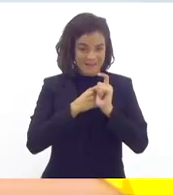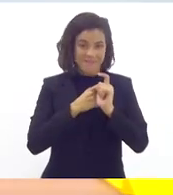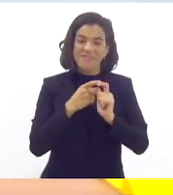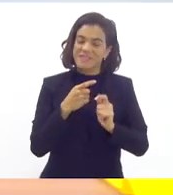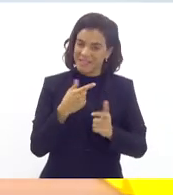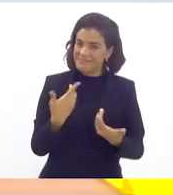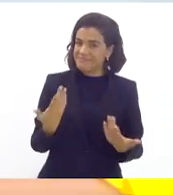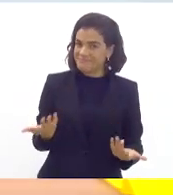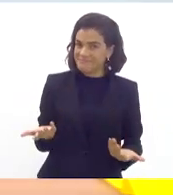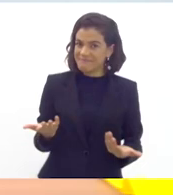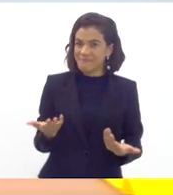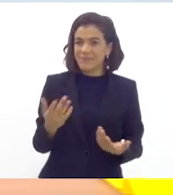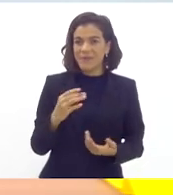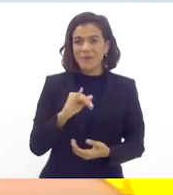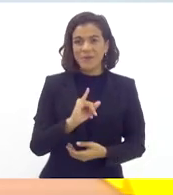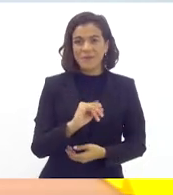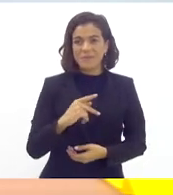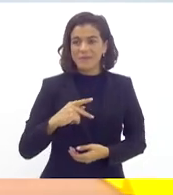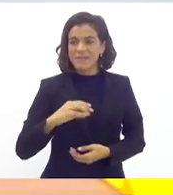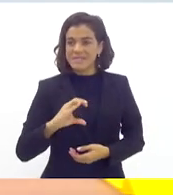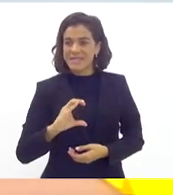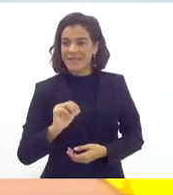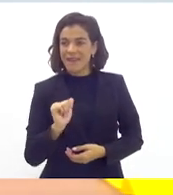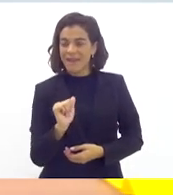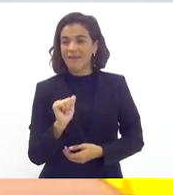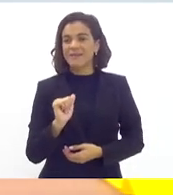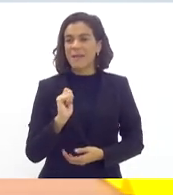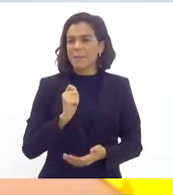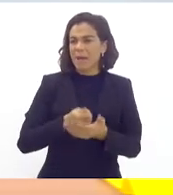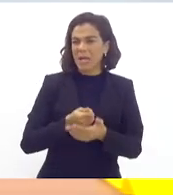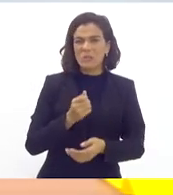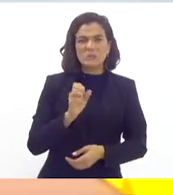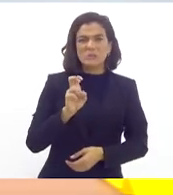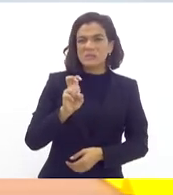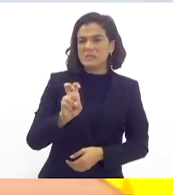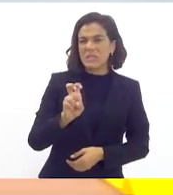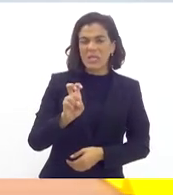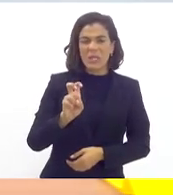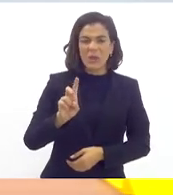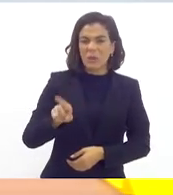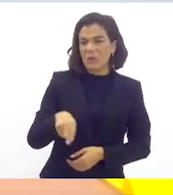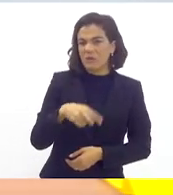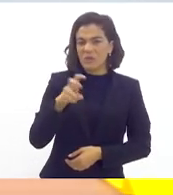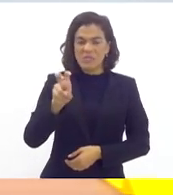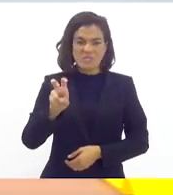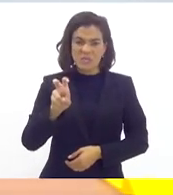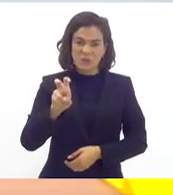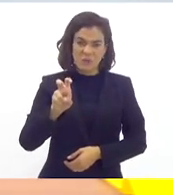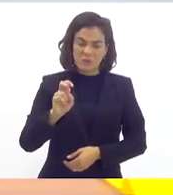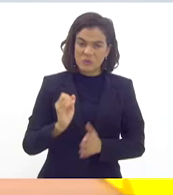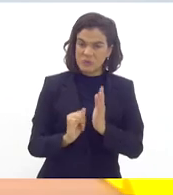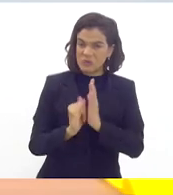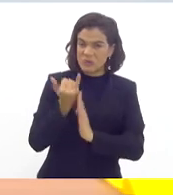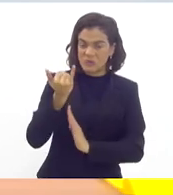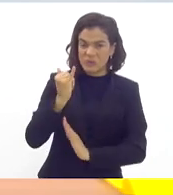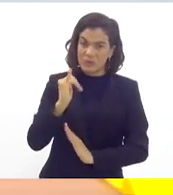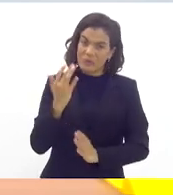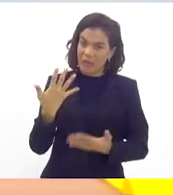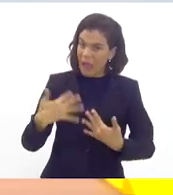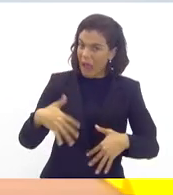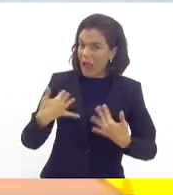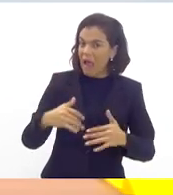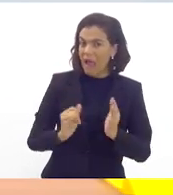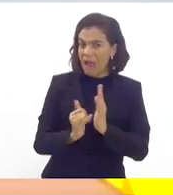tem indexado ao IPCA, está pagando, sei lá, 5,5%, pouco mais de 5,5% de juro real ao ano. Está alto,